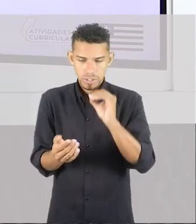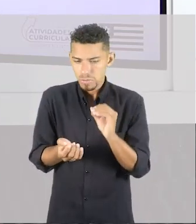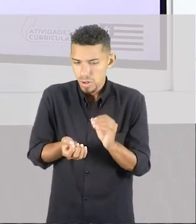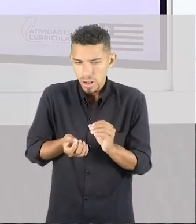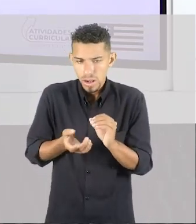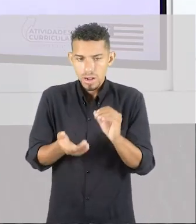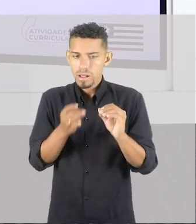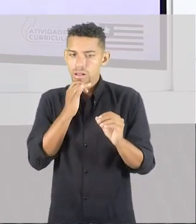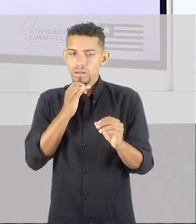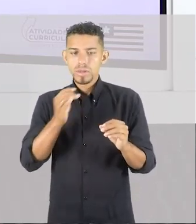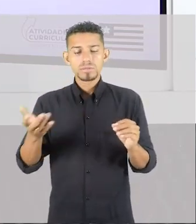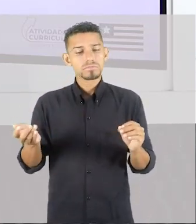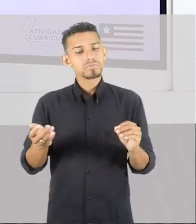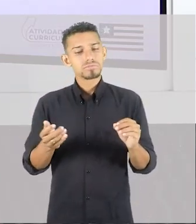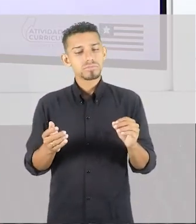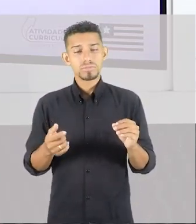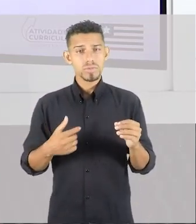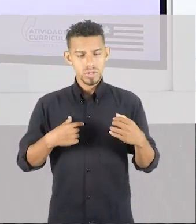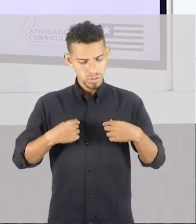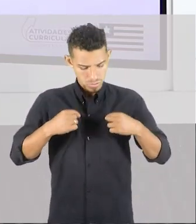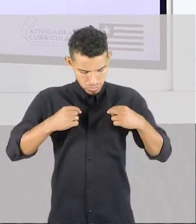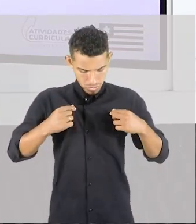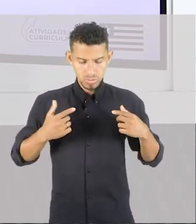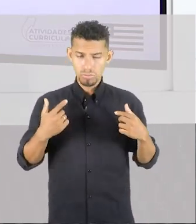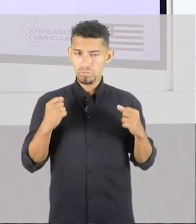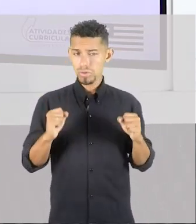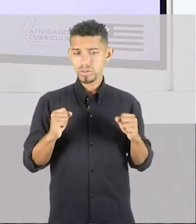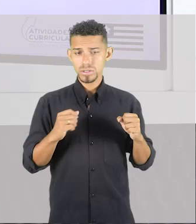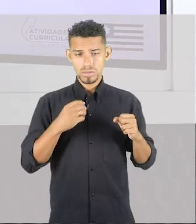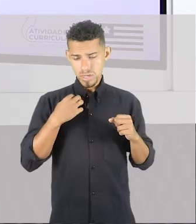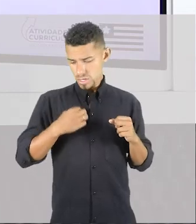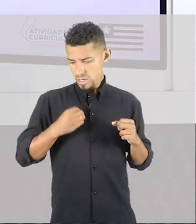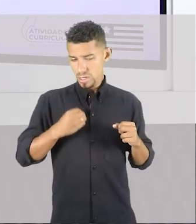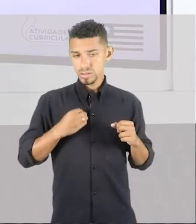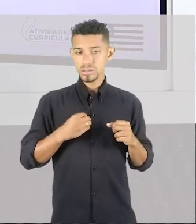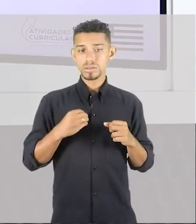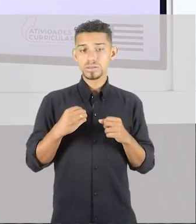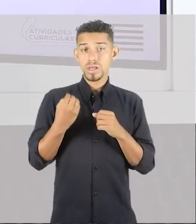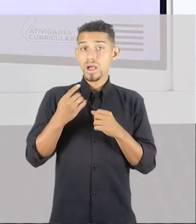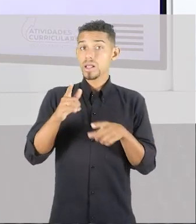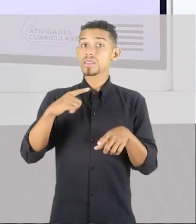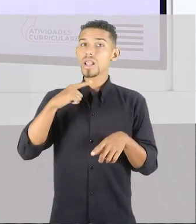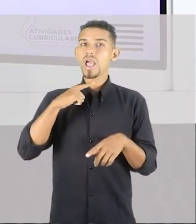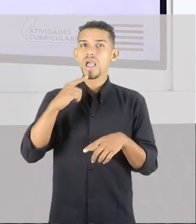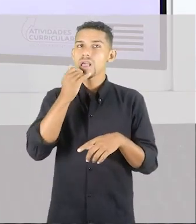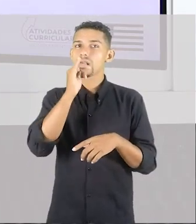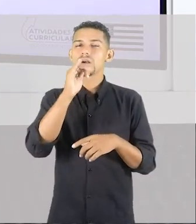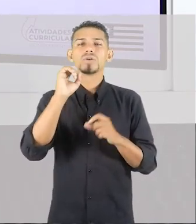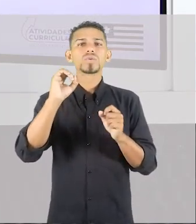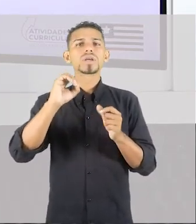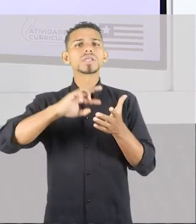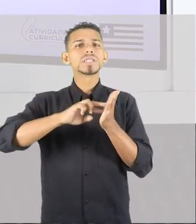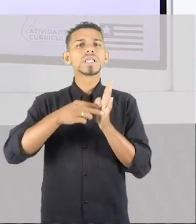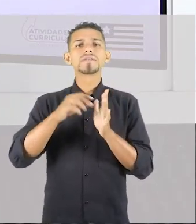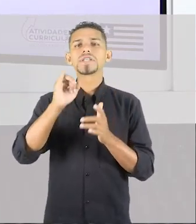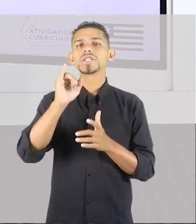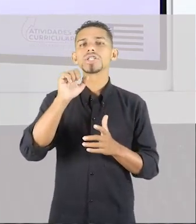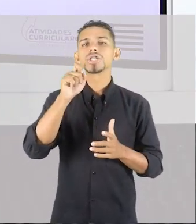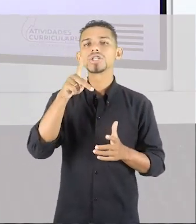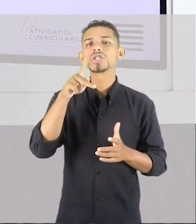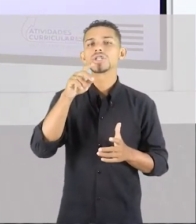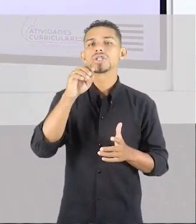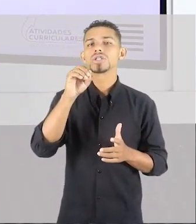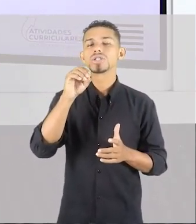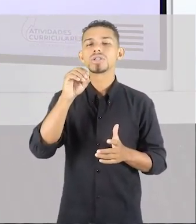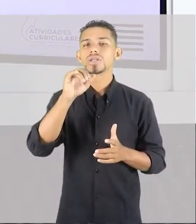num tecido. Pode ser lã, por exemplo. Quando a gente faz isso, a bolinha de isopor se eletriza. Por que é isopor? Para vocês imaginarem